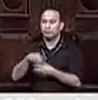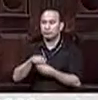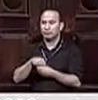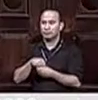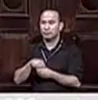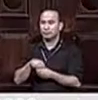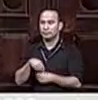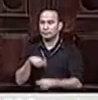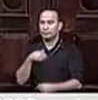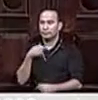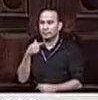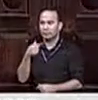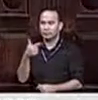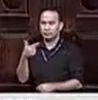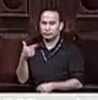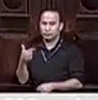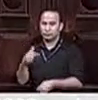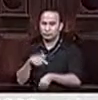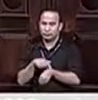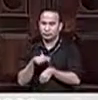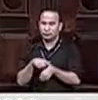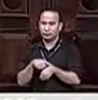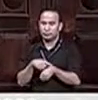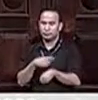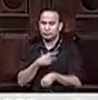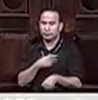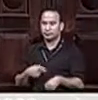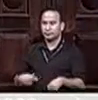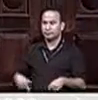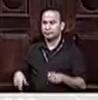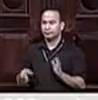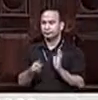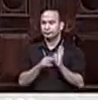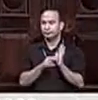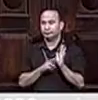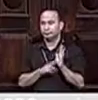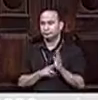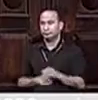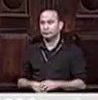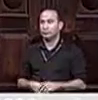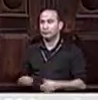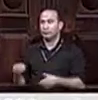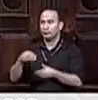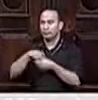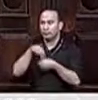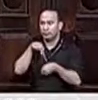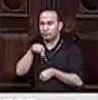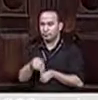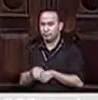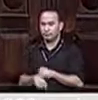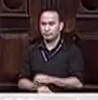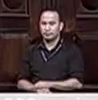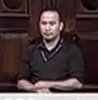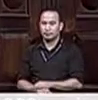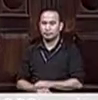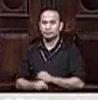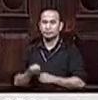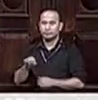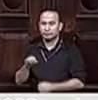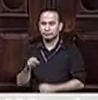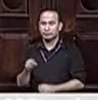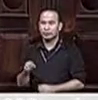em 72 horas o presidente pode botar em pauta aqui. Votado aqui, se as contas